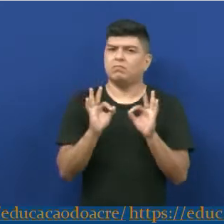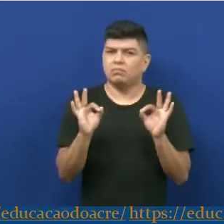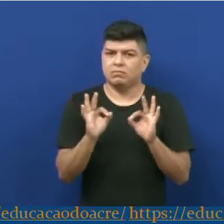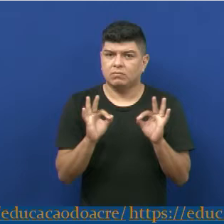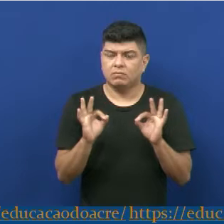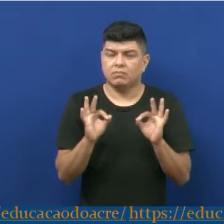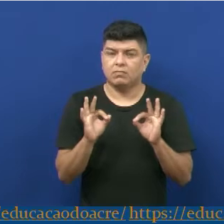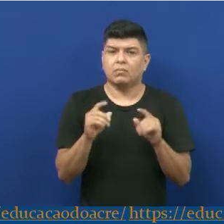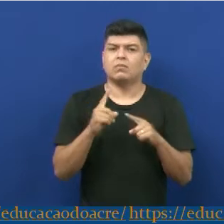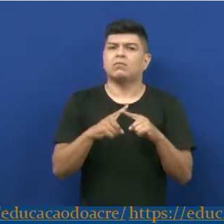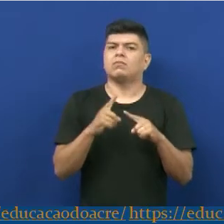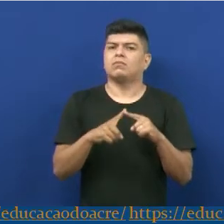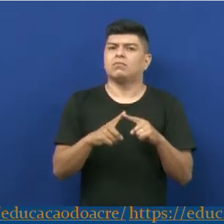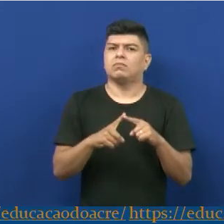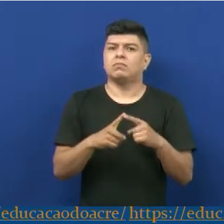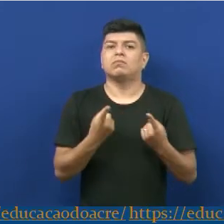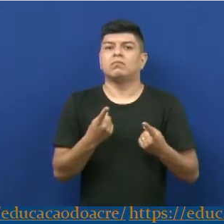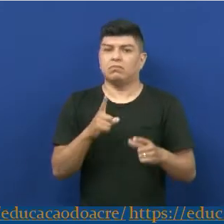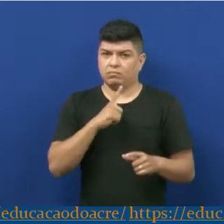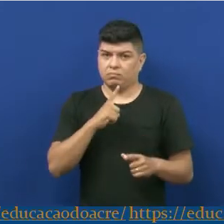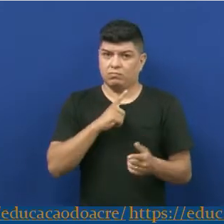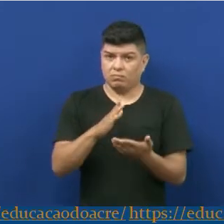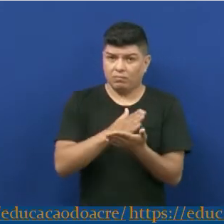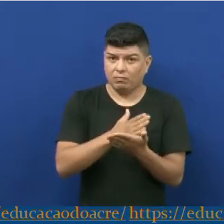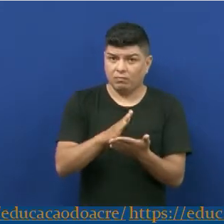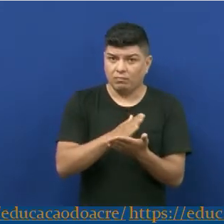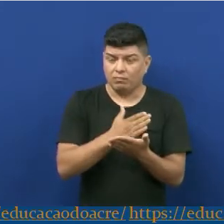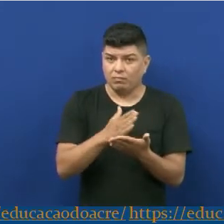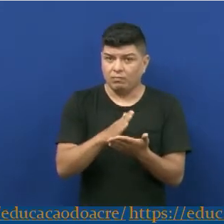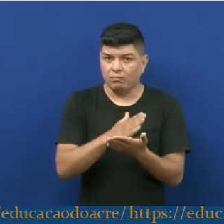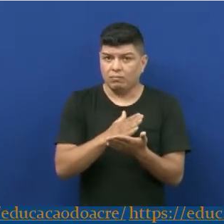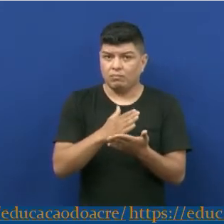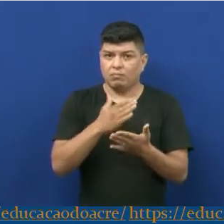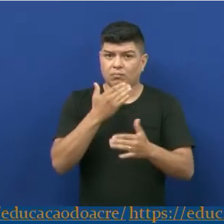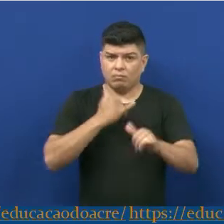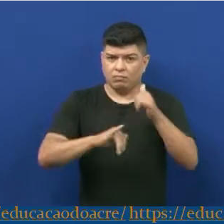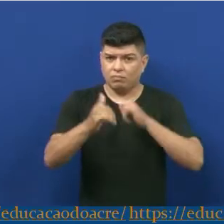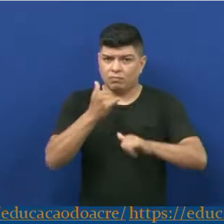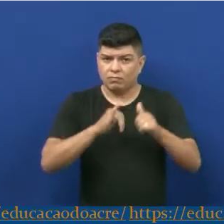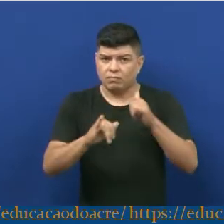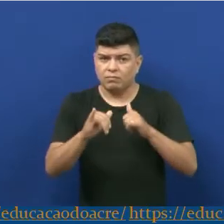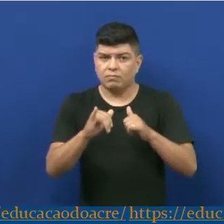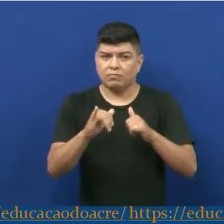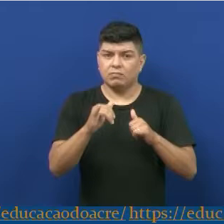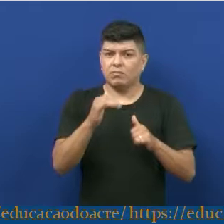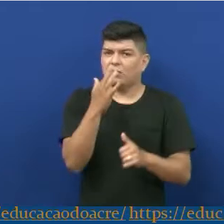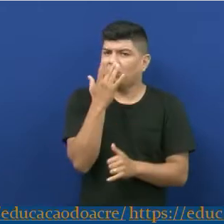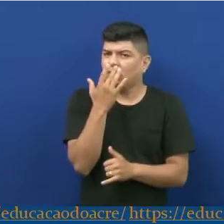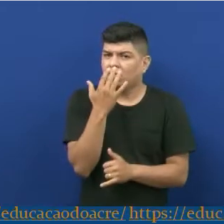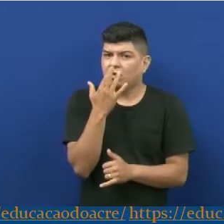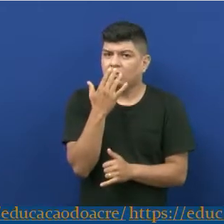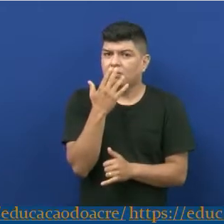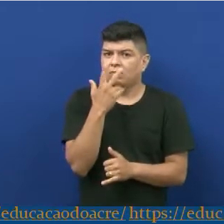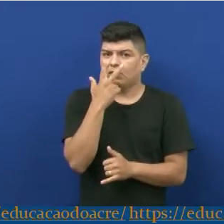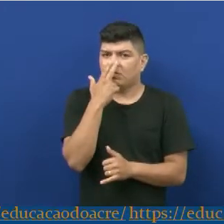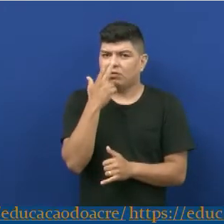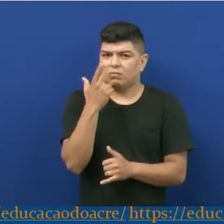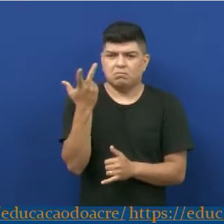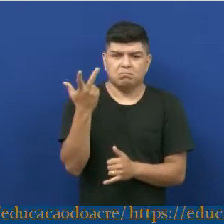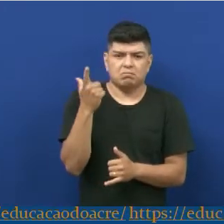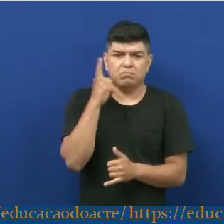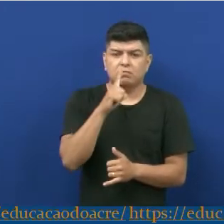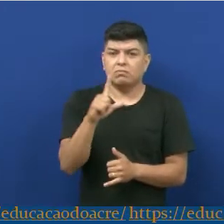olhos, porque, de fato, existem alguns tipos de radiações cuja cor ela foge da